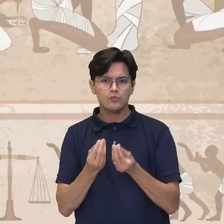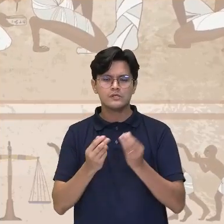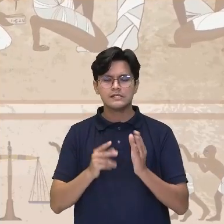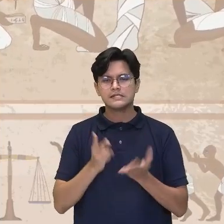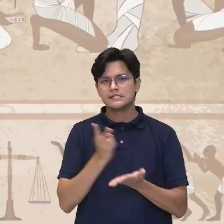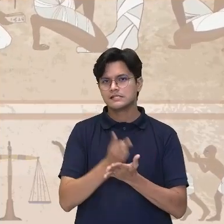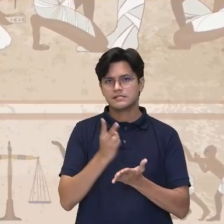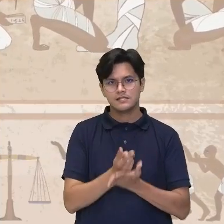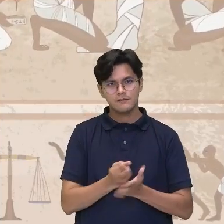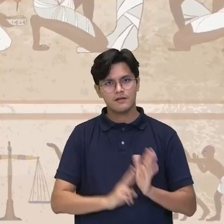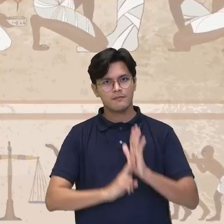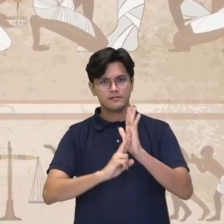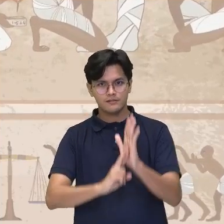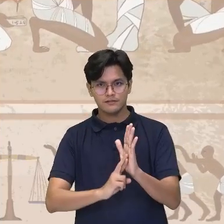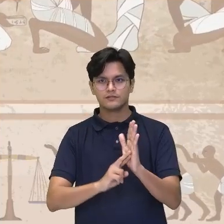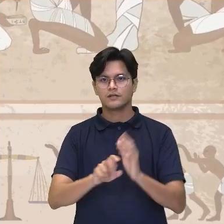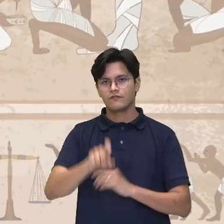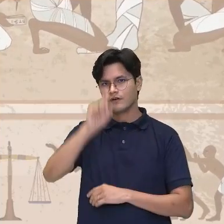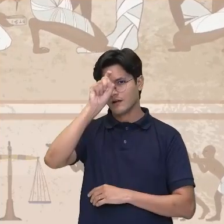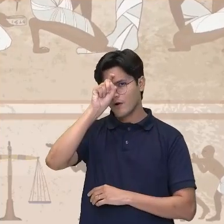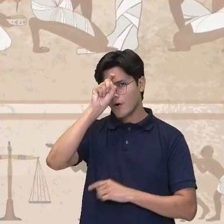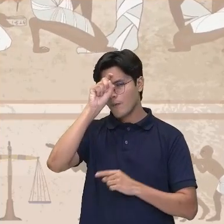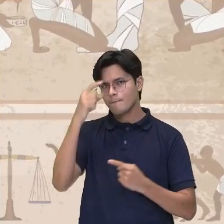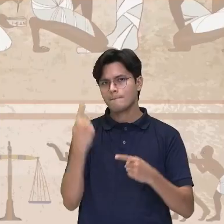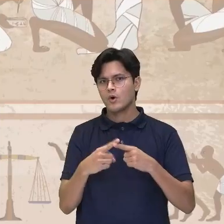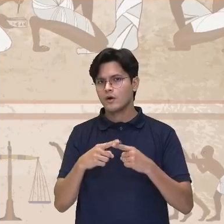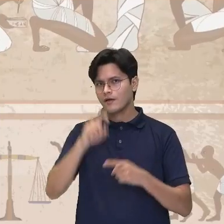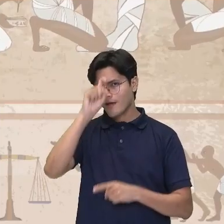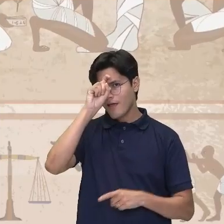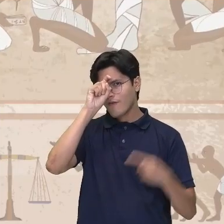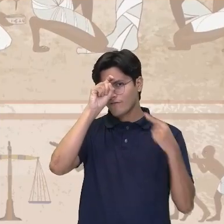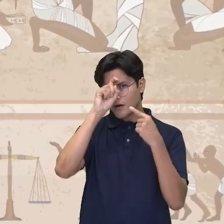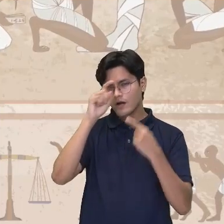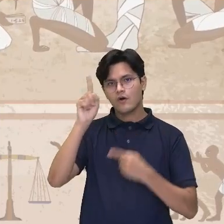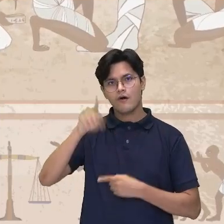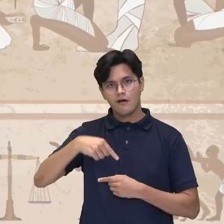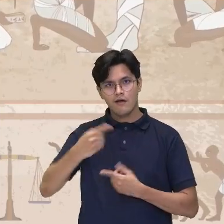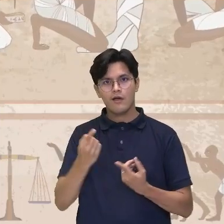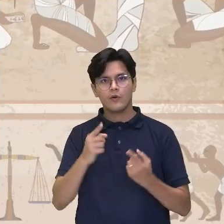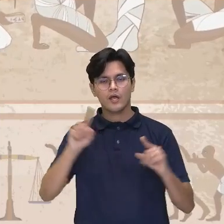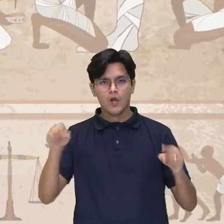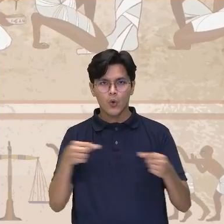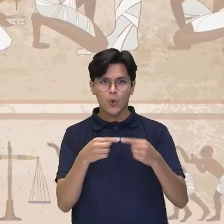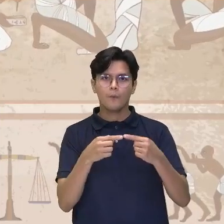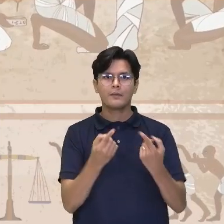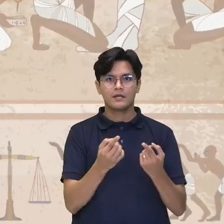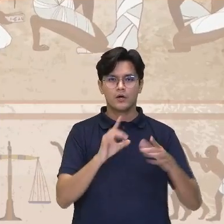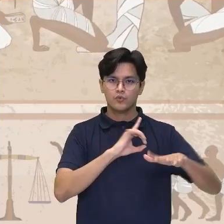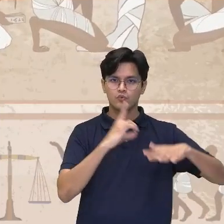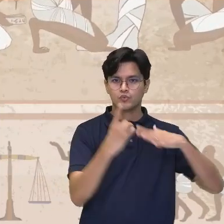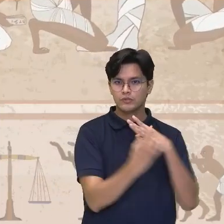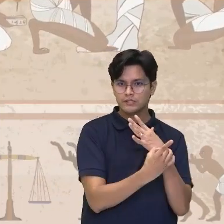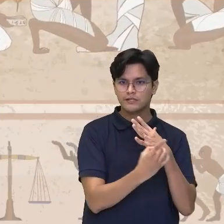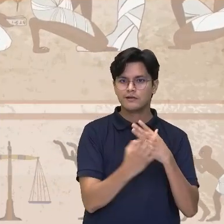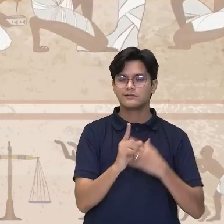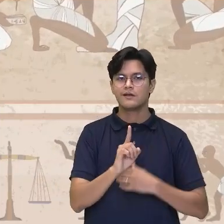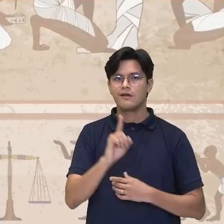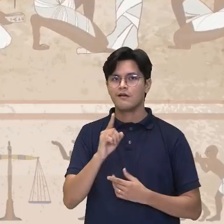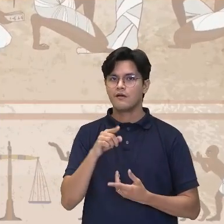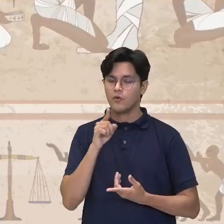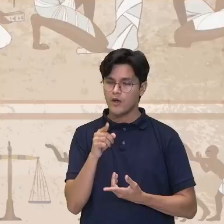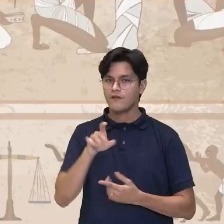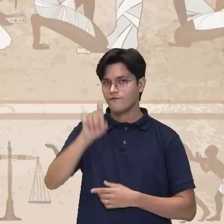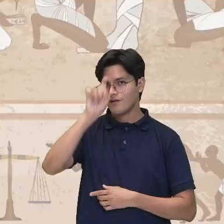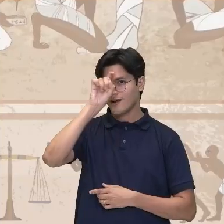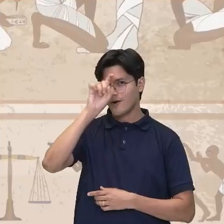Por quê? O faraó era o Deus, ele decidia tudo, ele era o tesoureiro, ele era o juiz, ele era o, vamos chamar de o